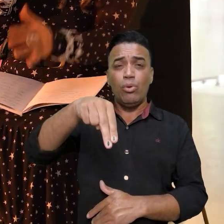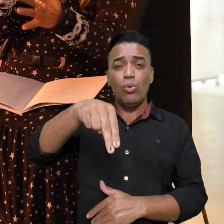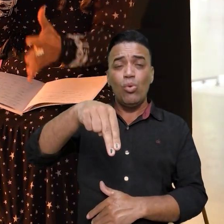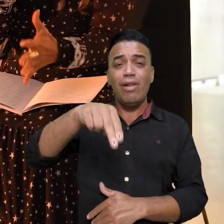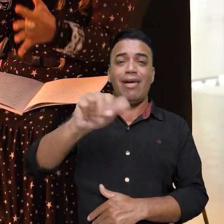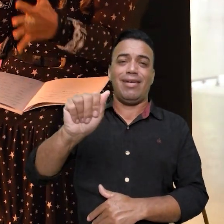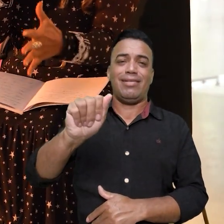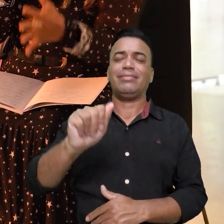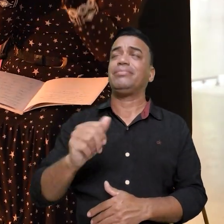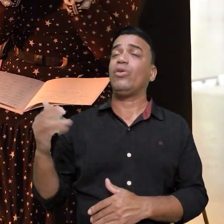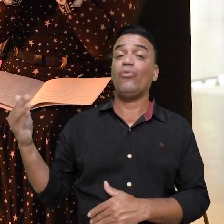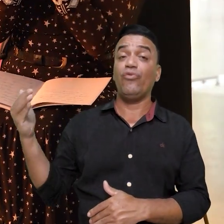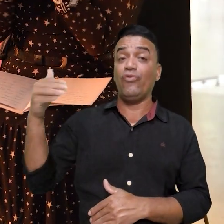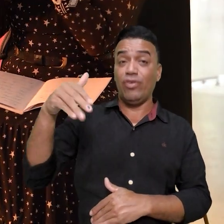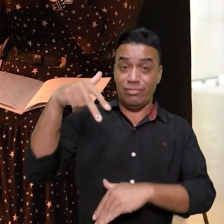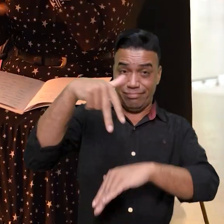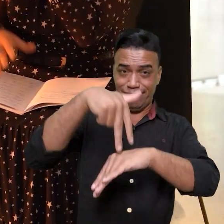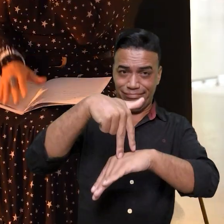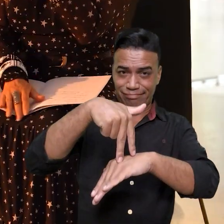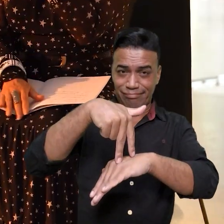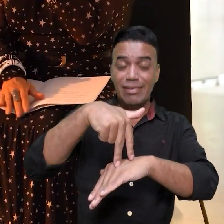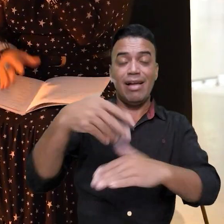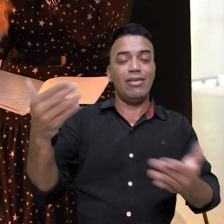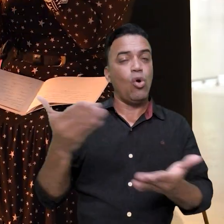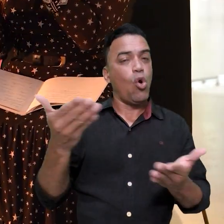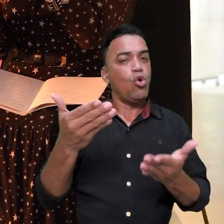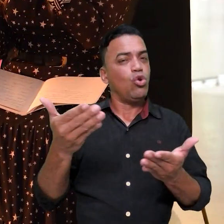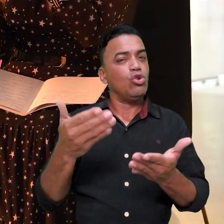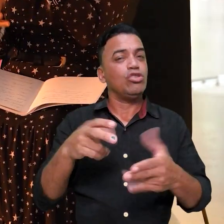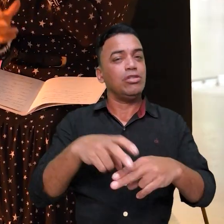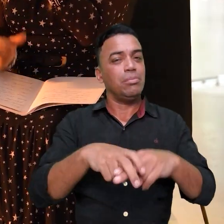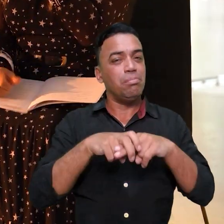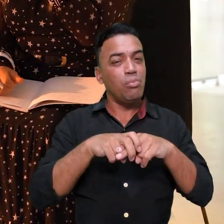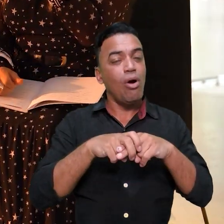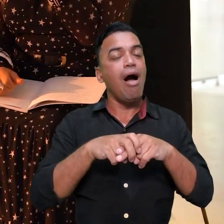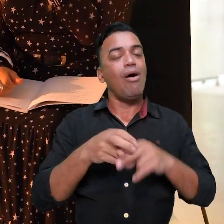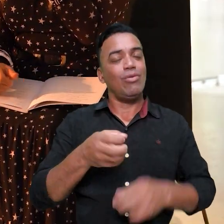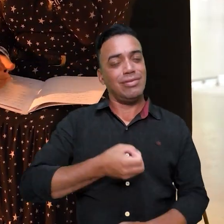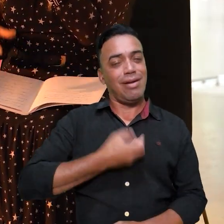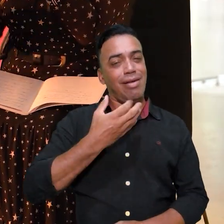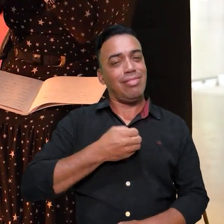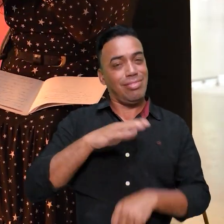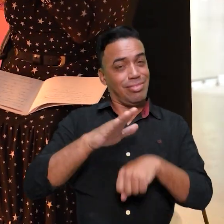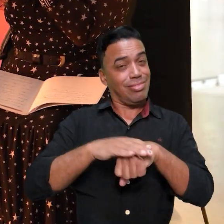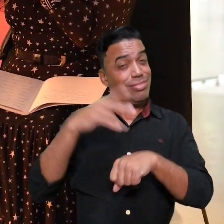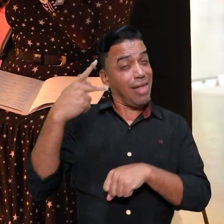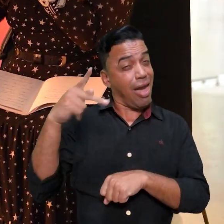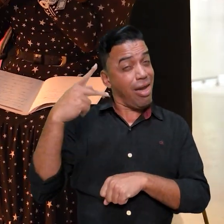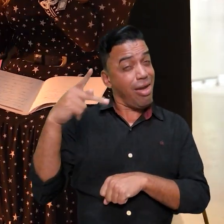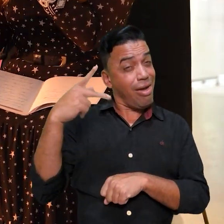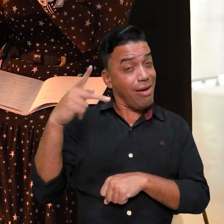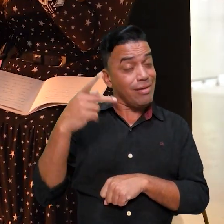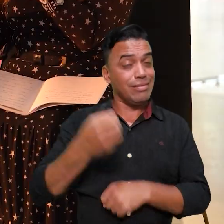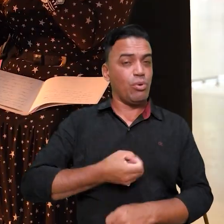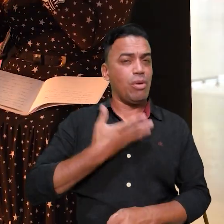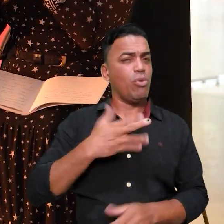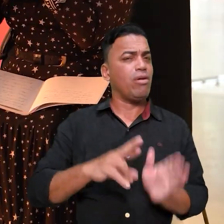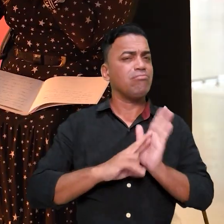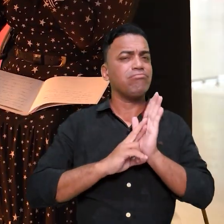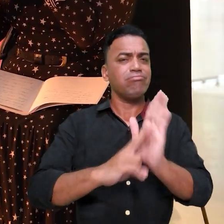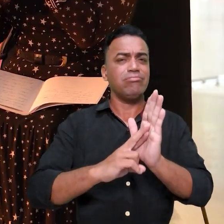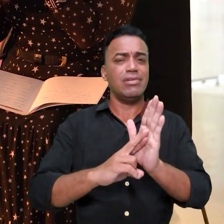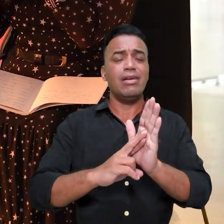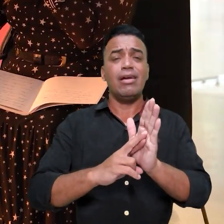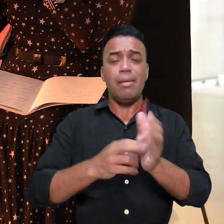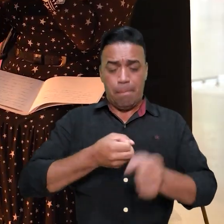Eu vim aqui hoje por esse poema, pelo que ele representa